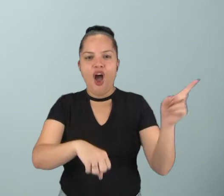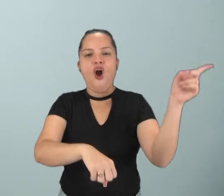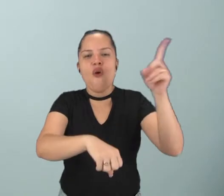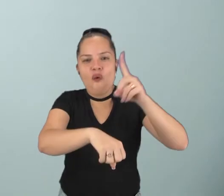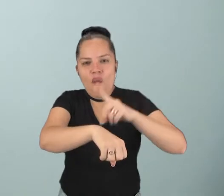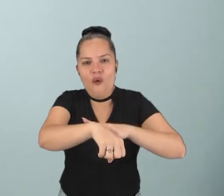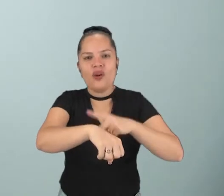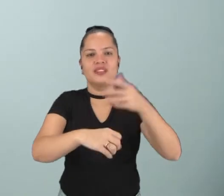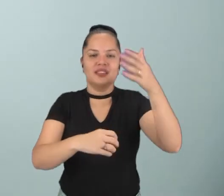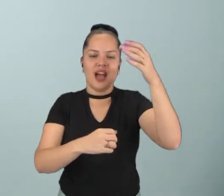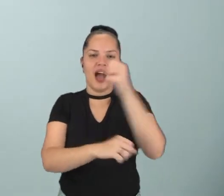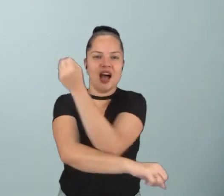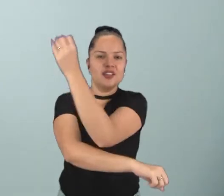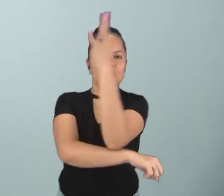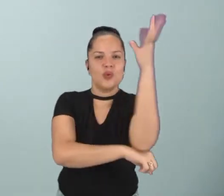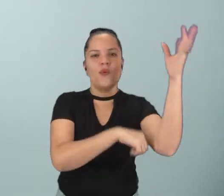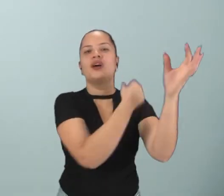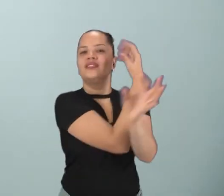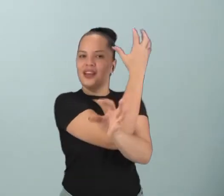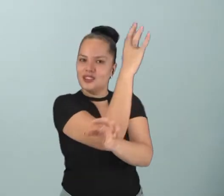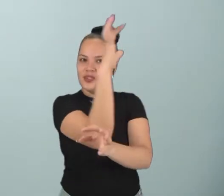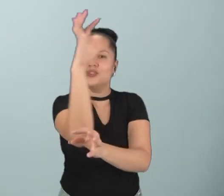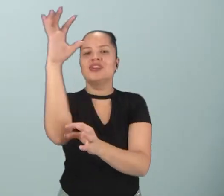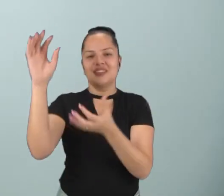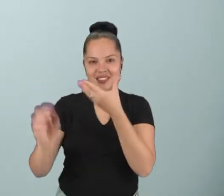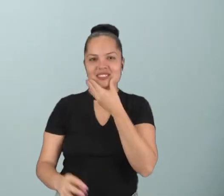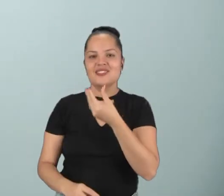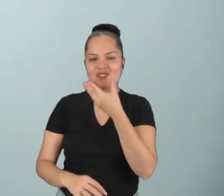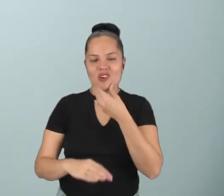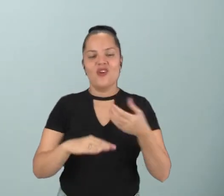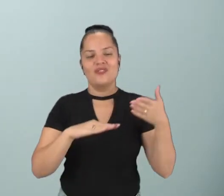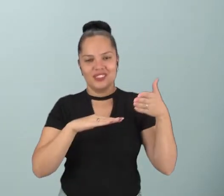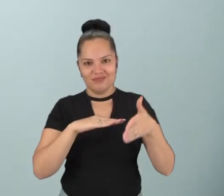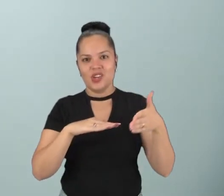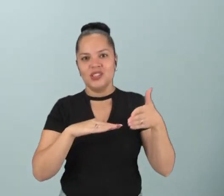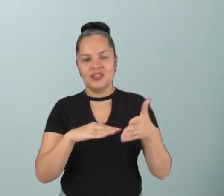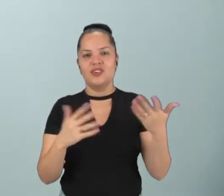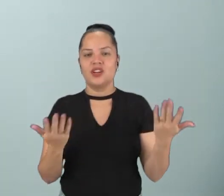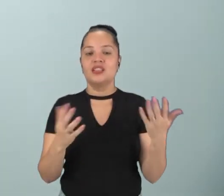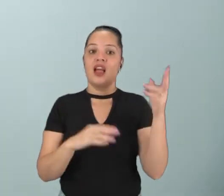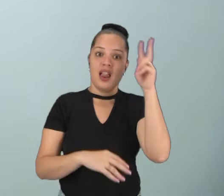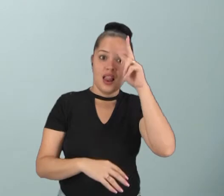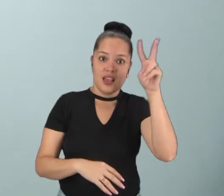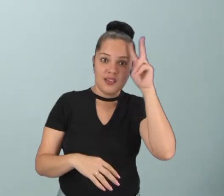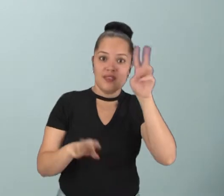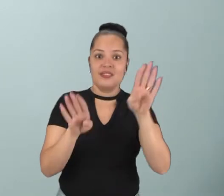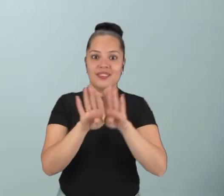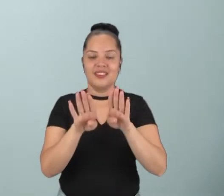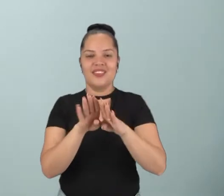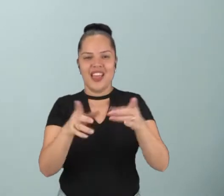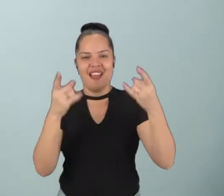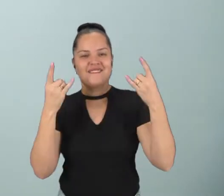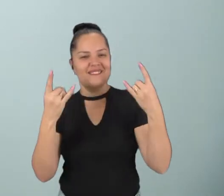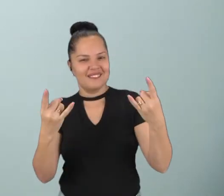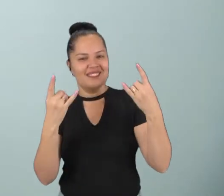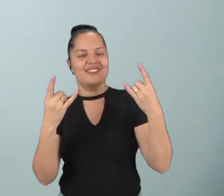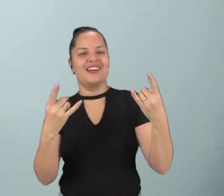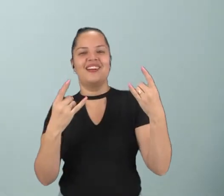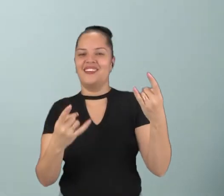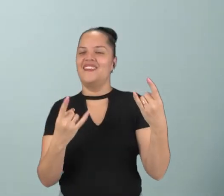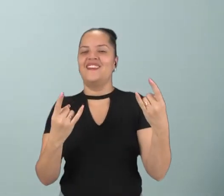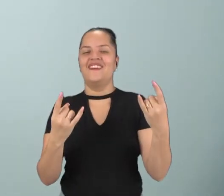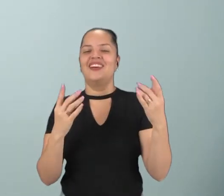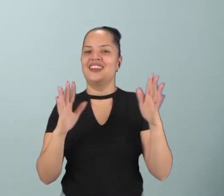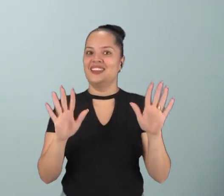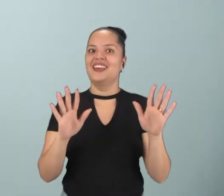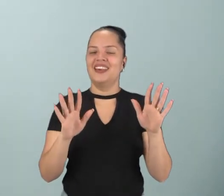Hermeto Pascoal é um símbolo dessa música contemporânea. E vamos lembrar também do rock, né, gente, que nós não podemos